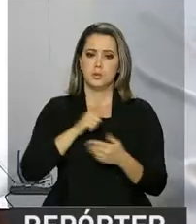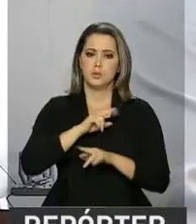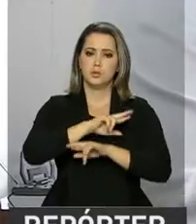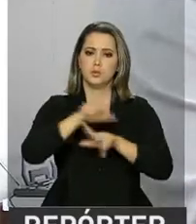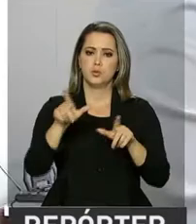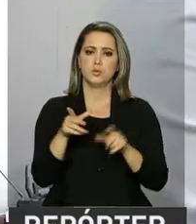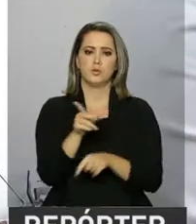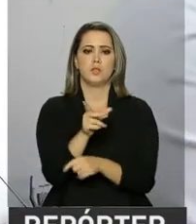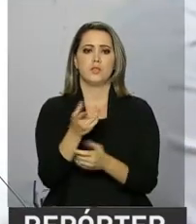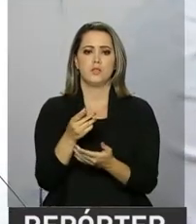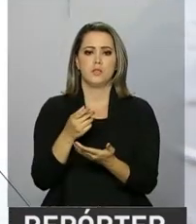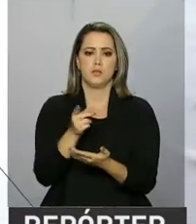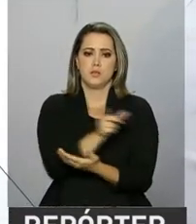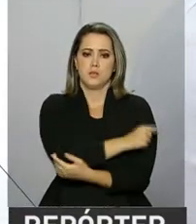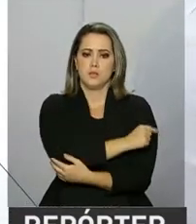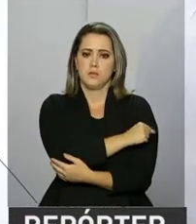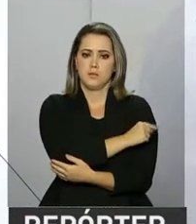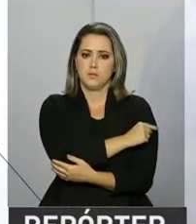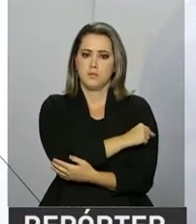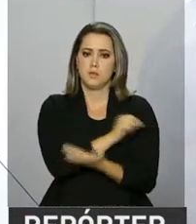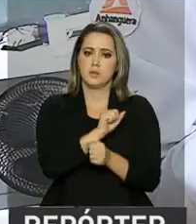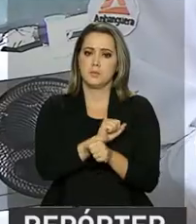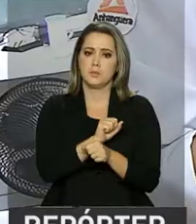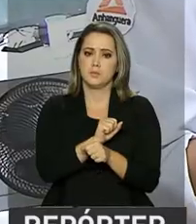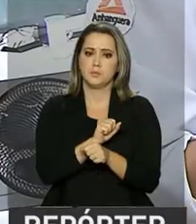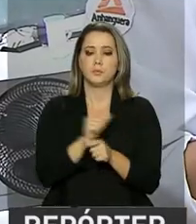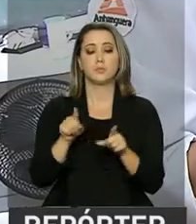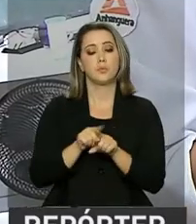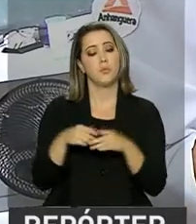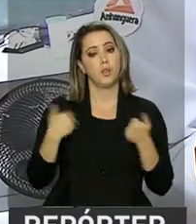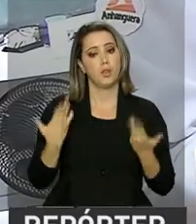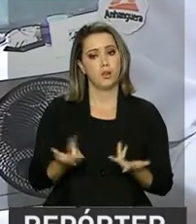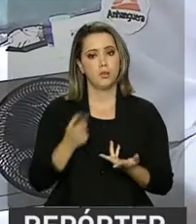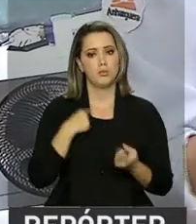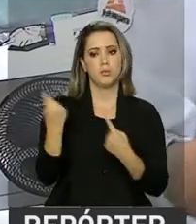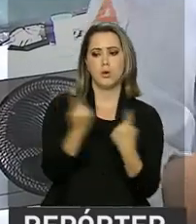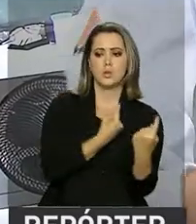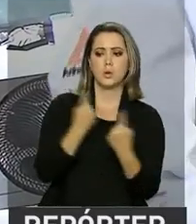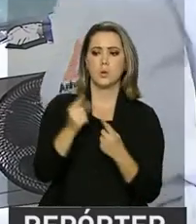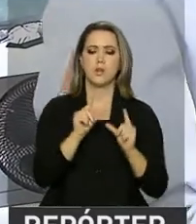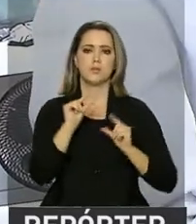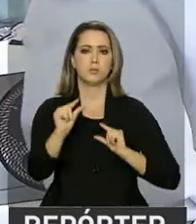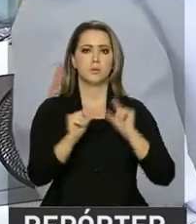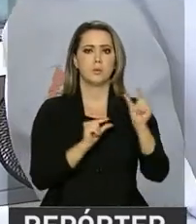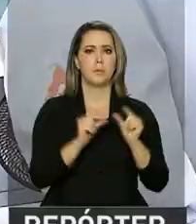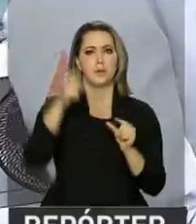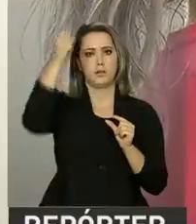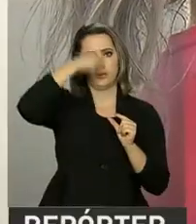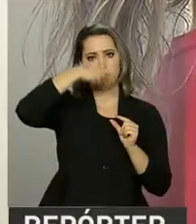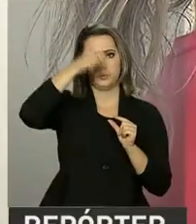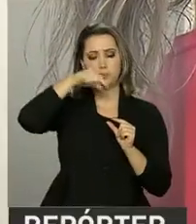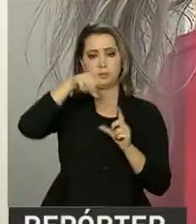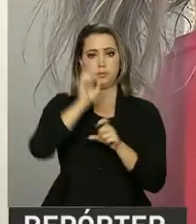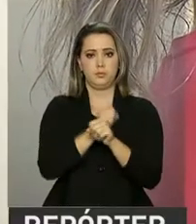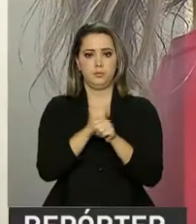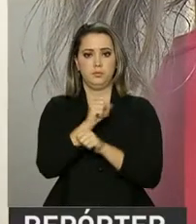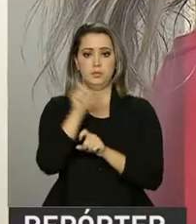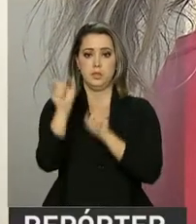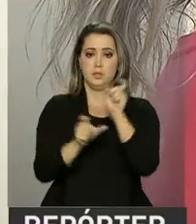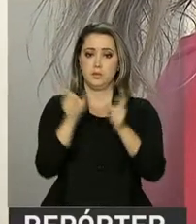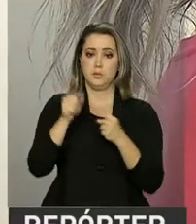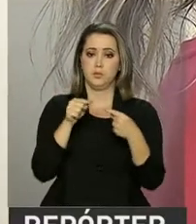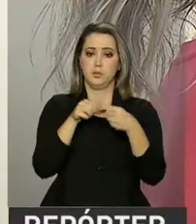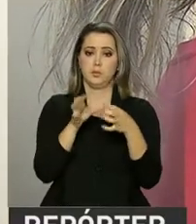muitas doses da vacina nas unidades de saúde como houve uma circulação pequena do vírus da gripe esse ano as pessoas do